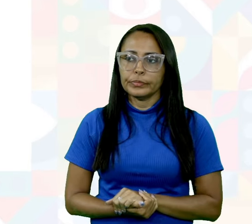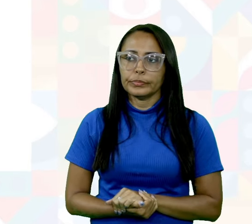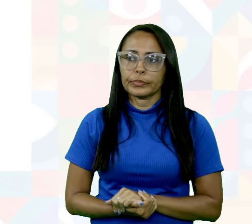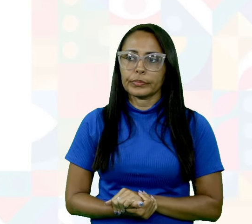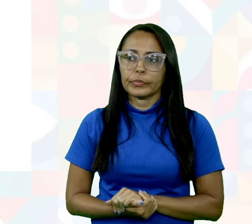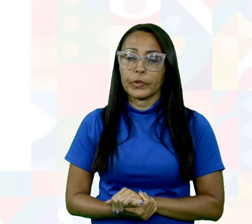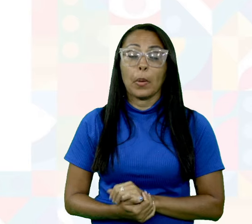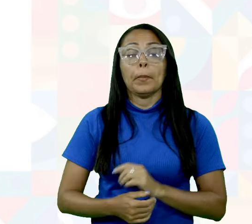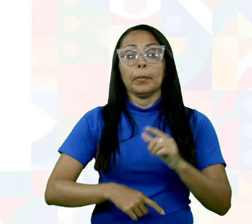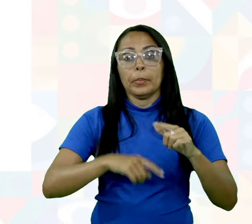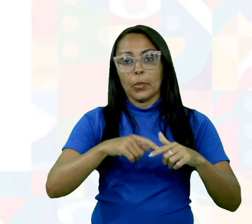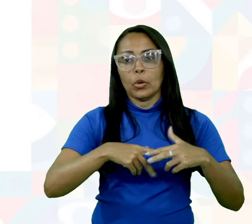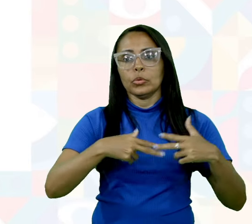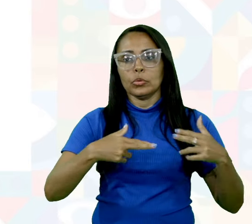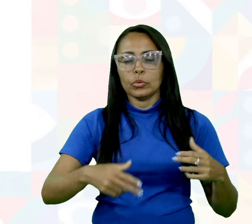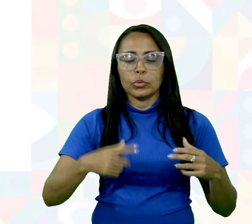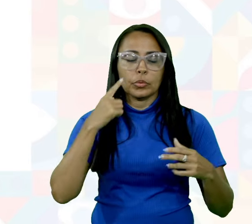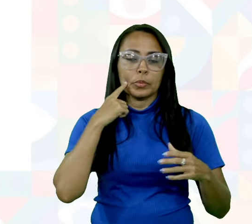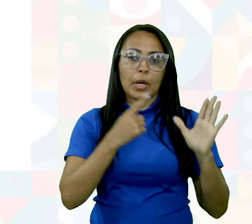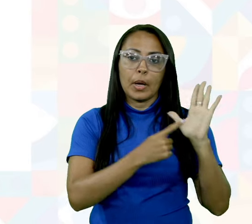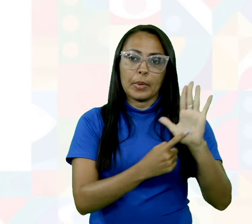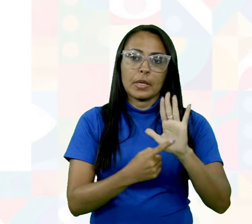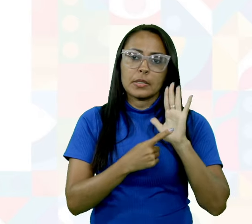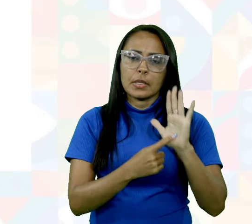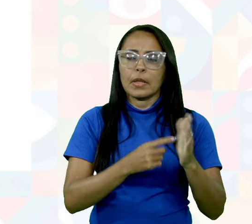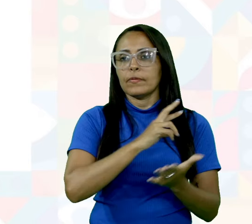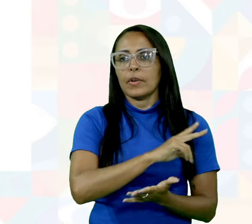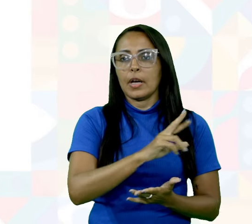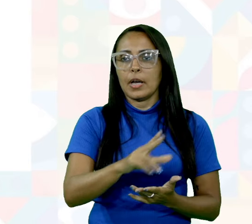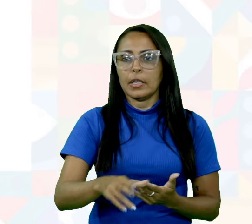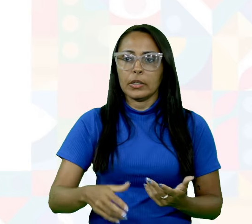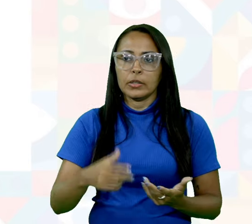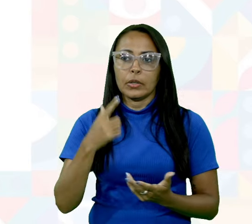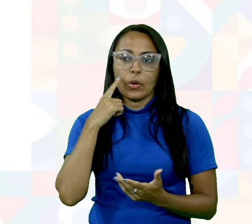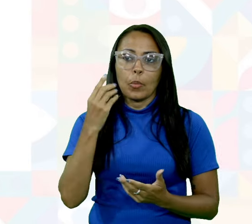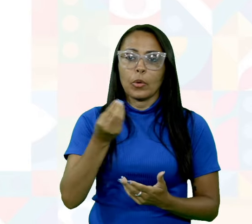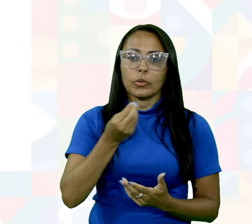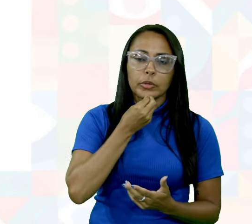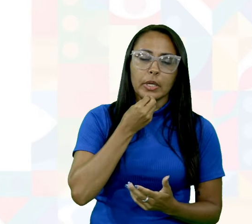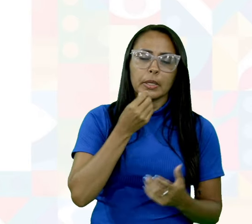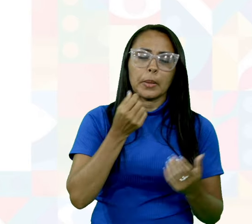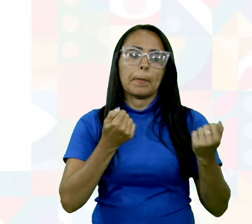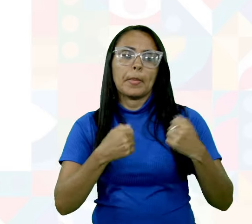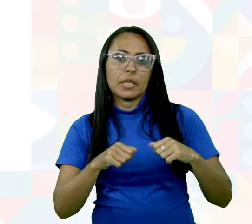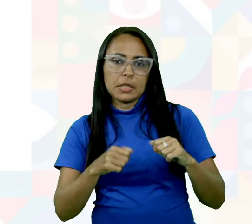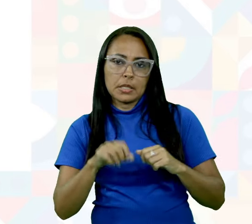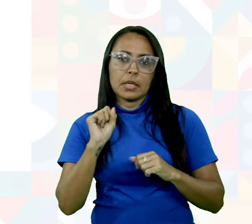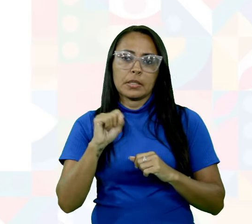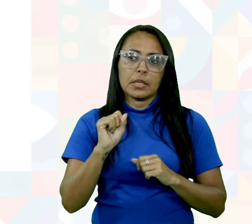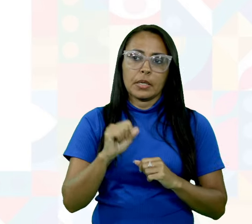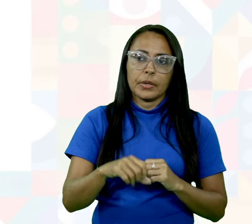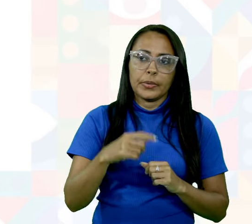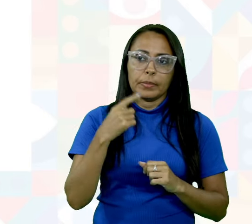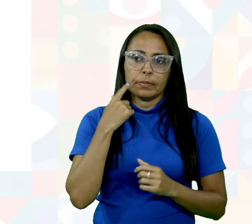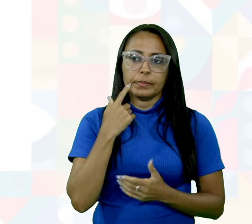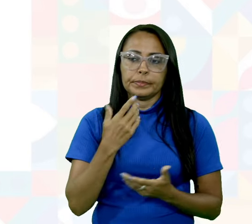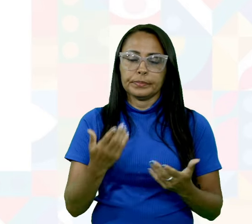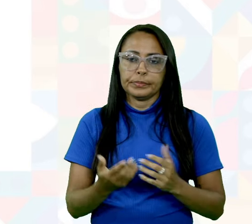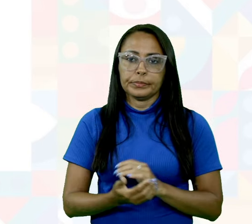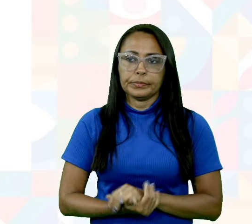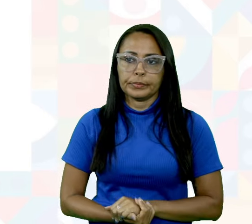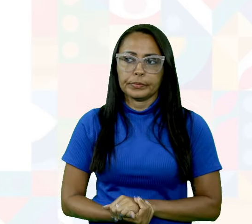por algum motivo, apresentaram falhas ou não conformidade e precisam retornar para o fornecedor ou o